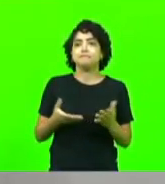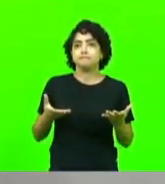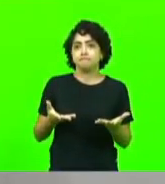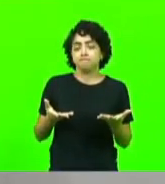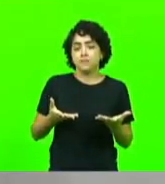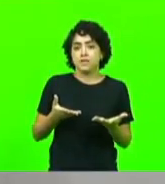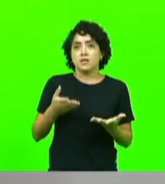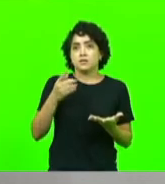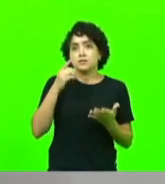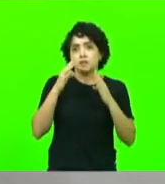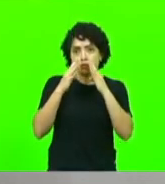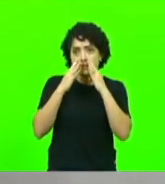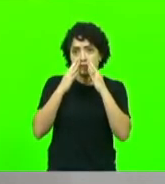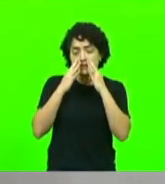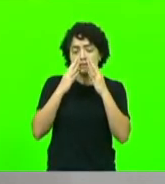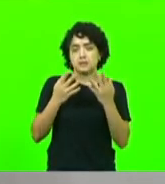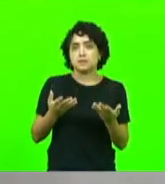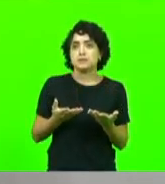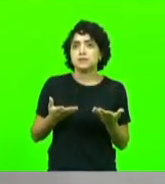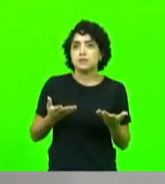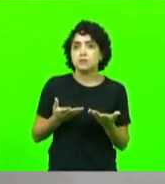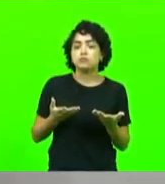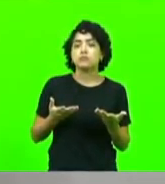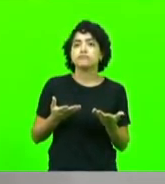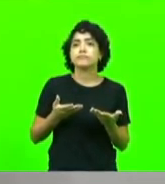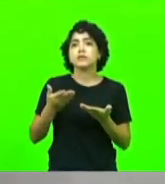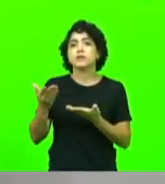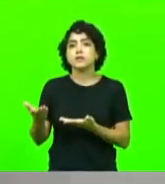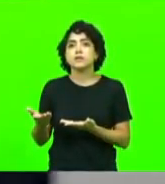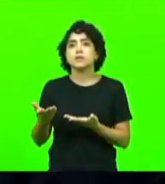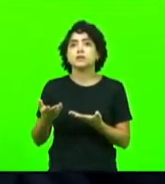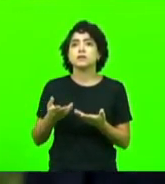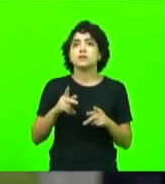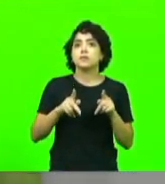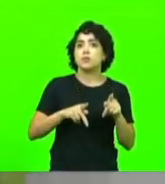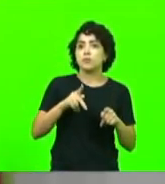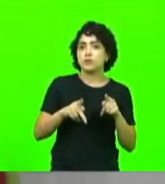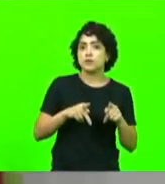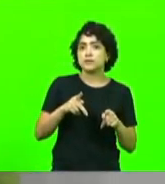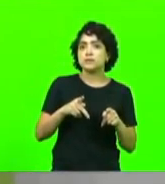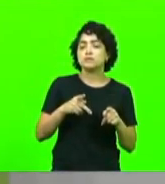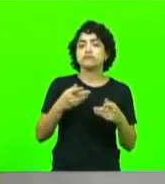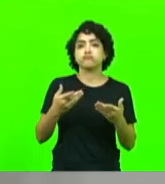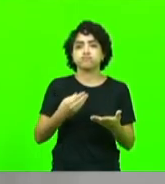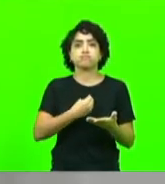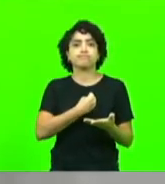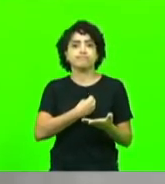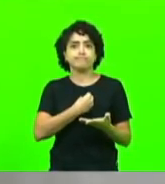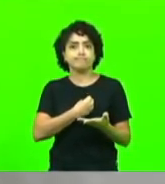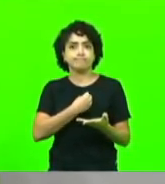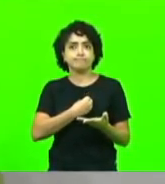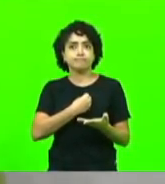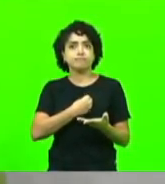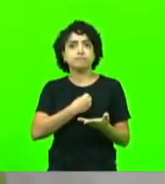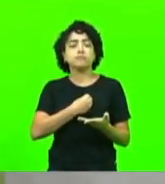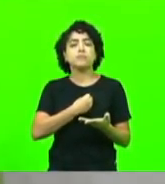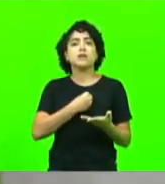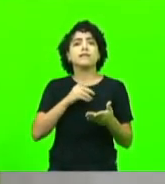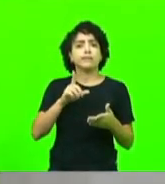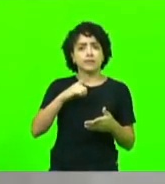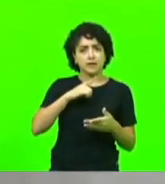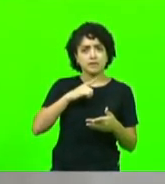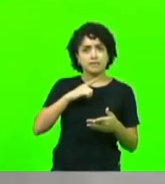ouvindo e levar conhecimento do catarinense que existe vida além do futebol.